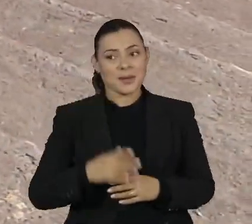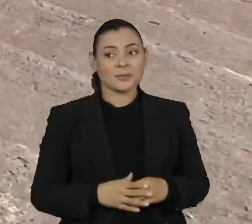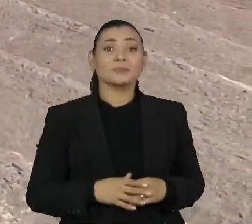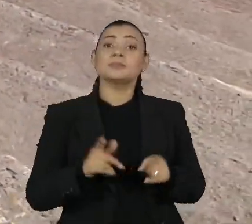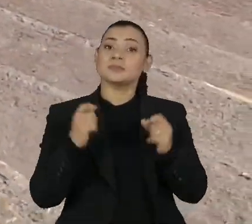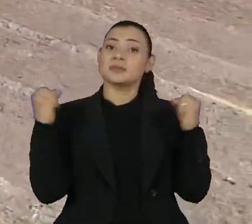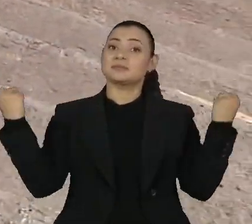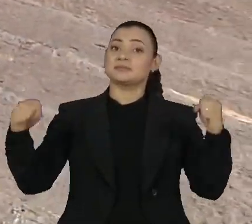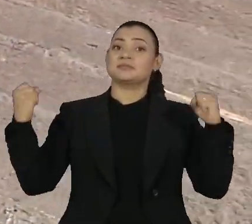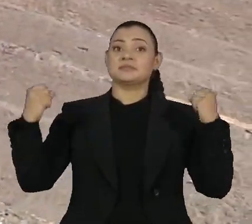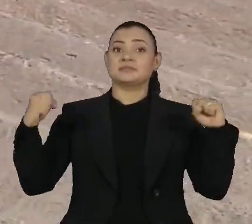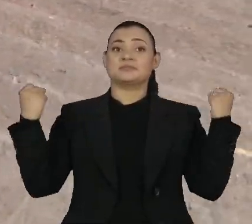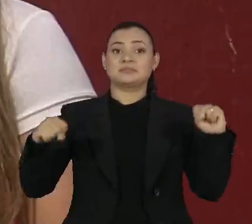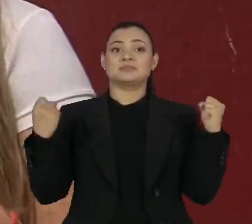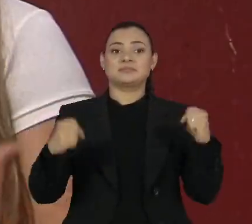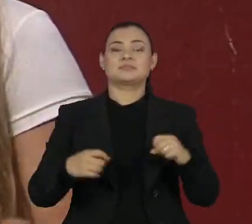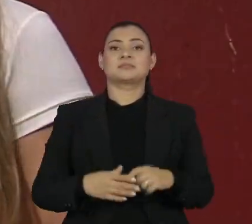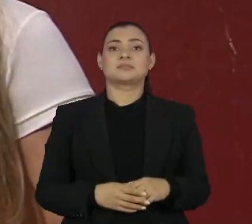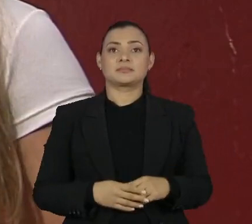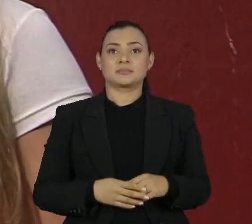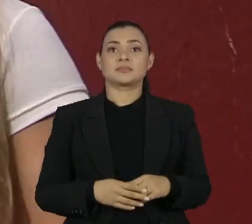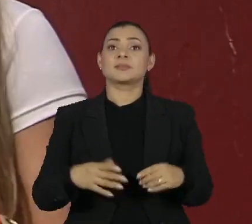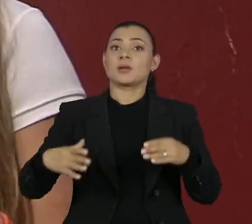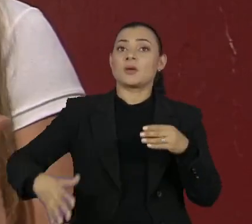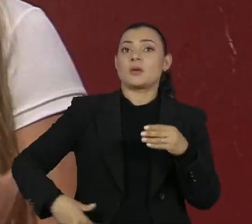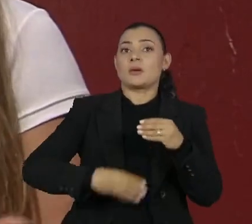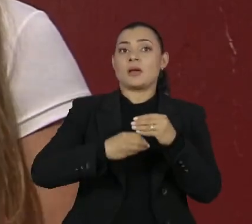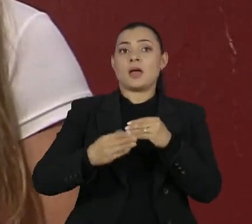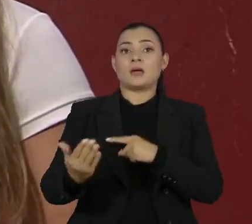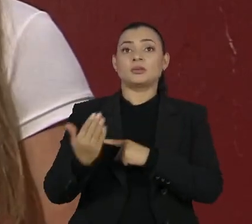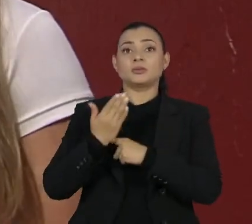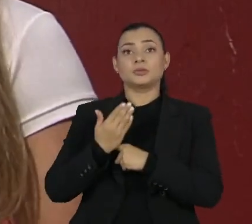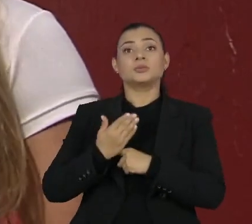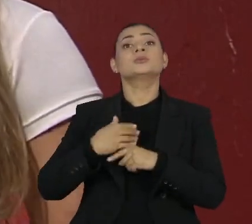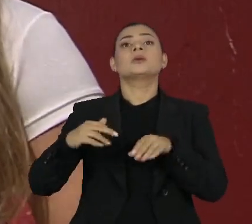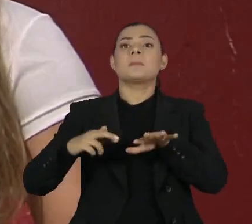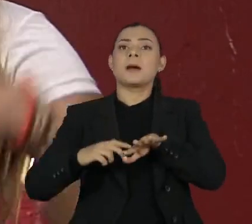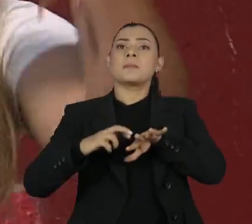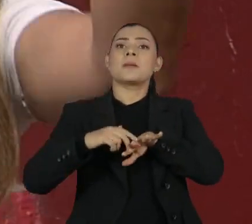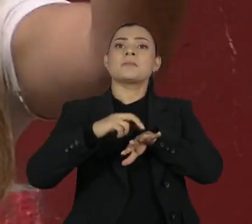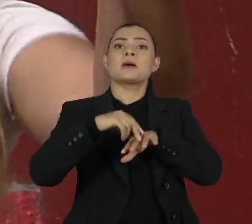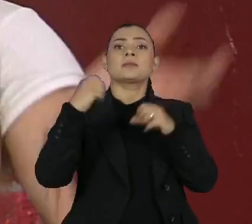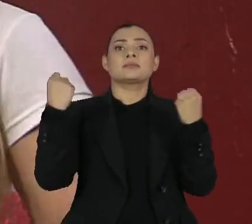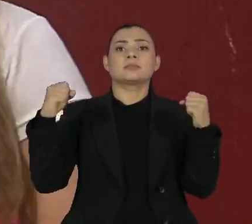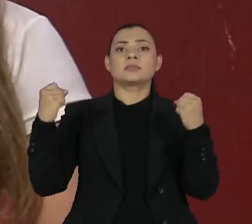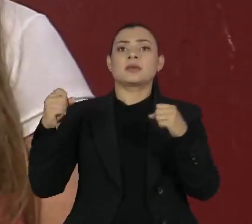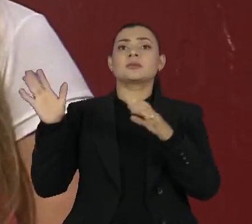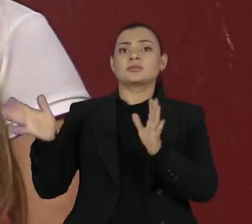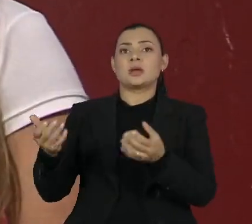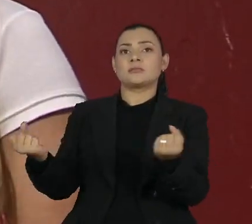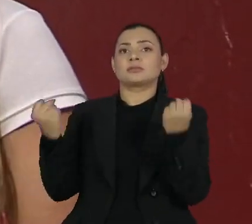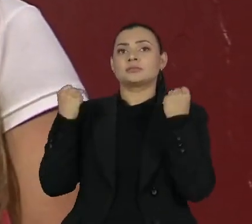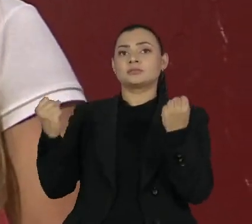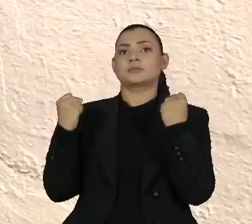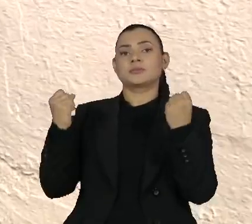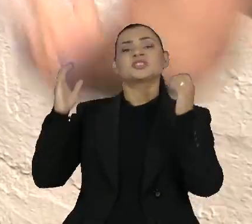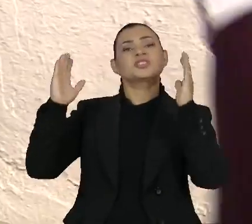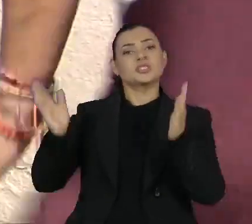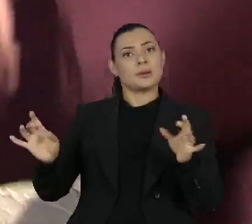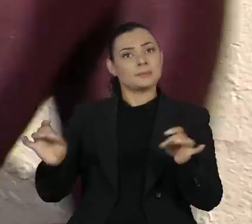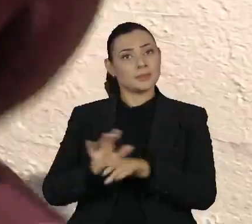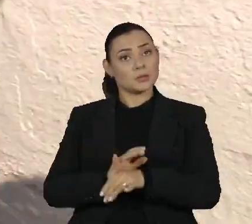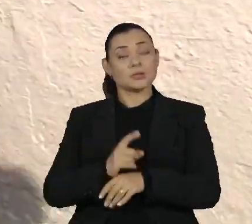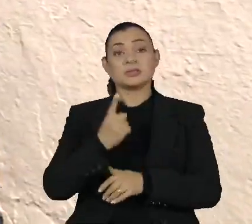praticar exercícios é um exercício que complementa a parte de cárdio no meu treinamento que eu já faço musculação na academia